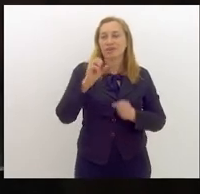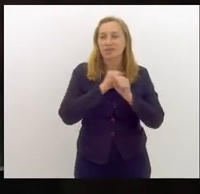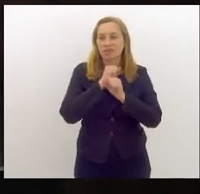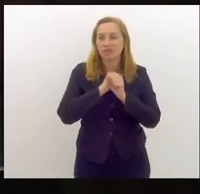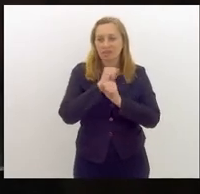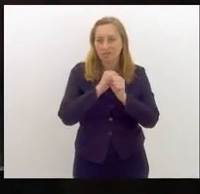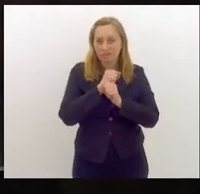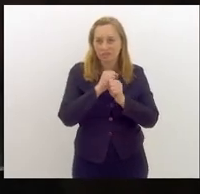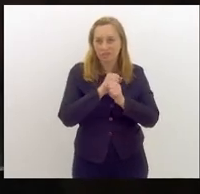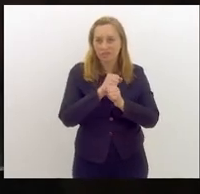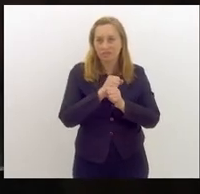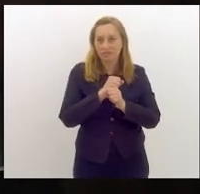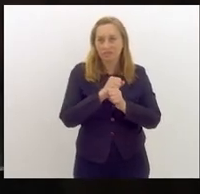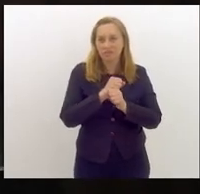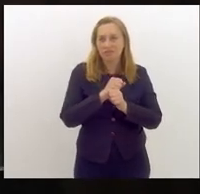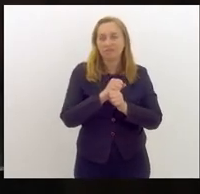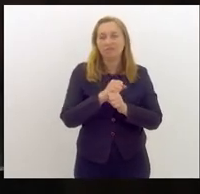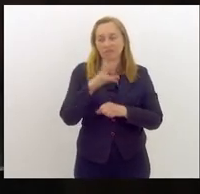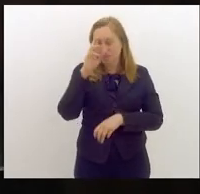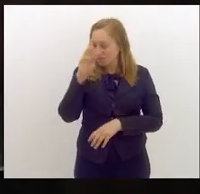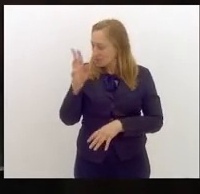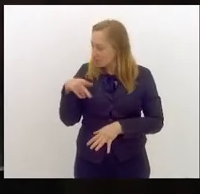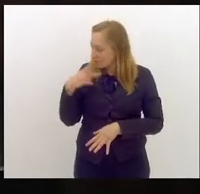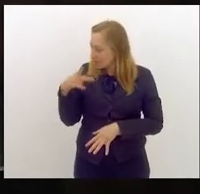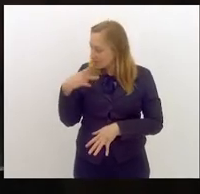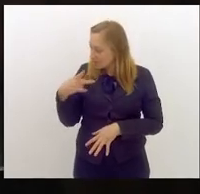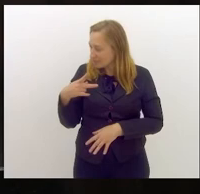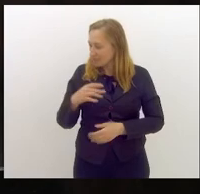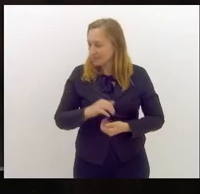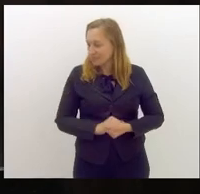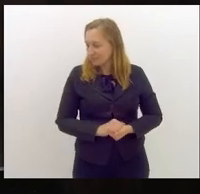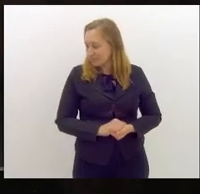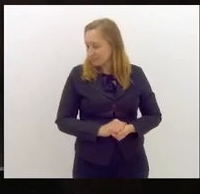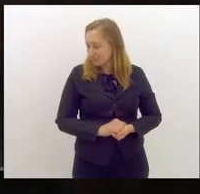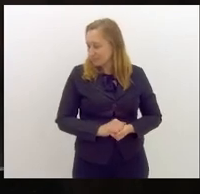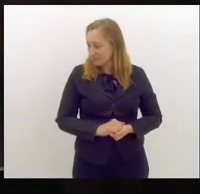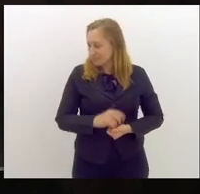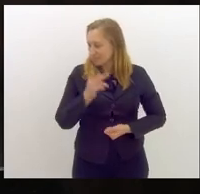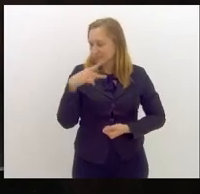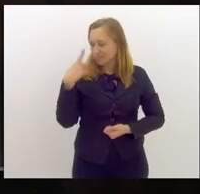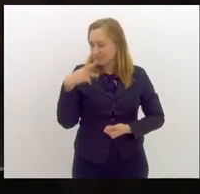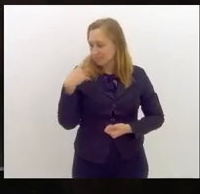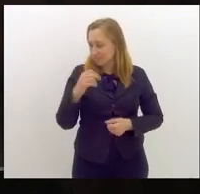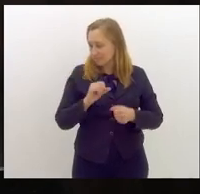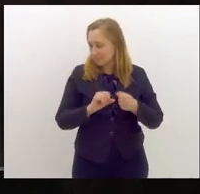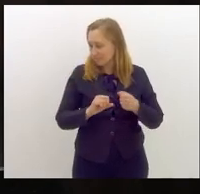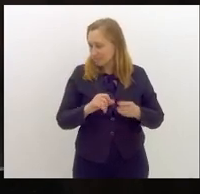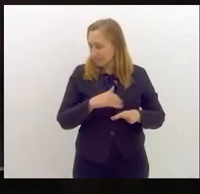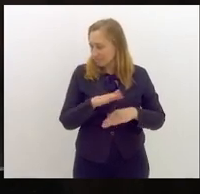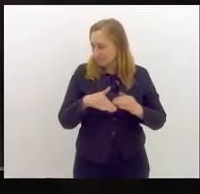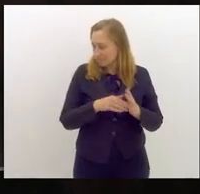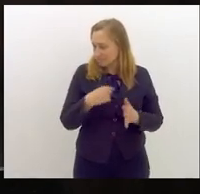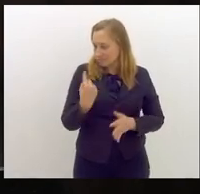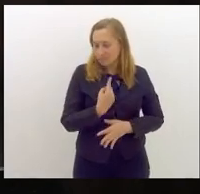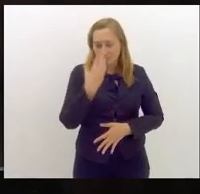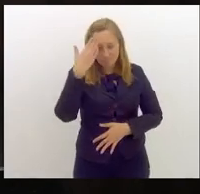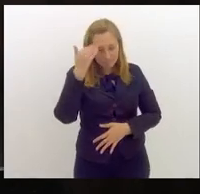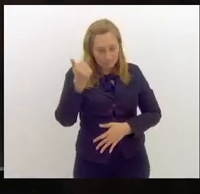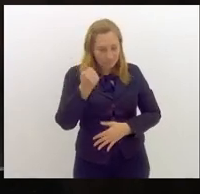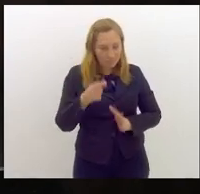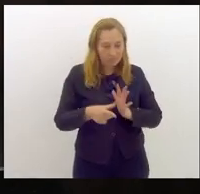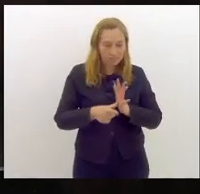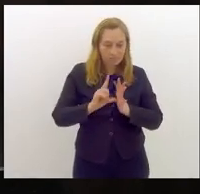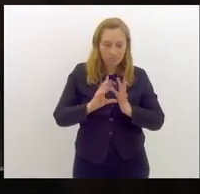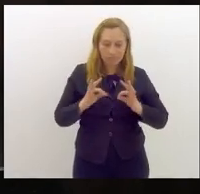como excelência aqui afirmou o senhor fez política Todos nós sabemos que antes